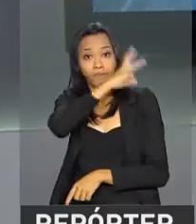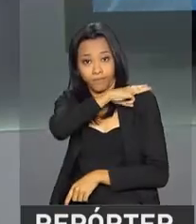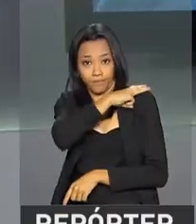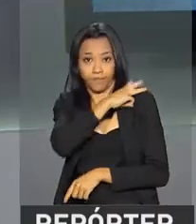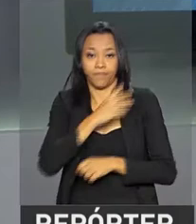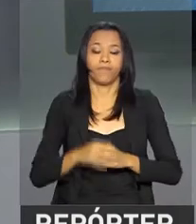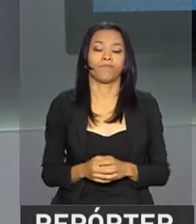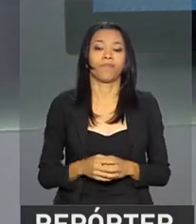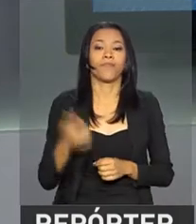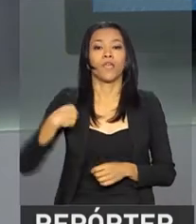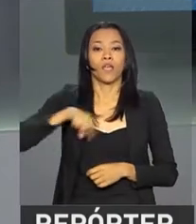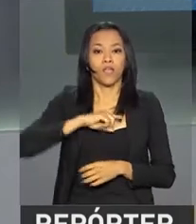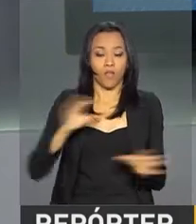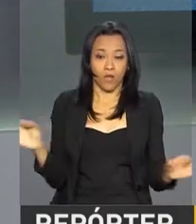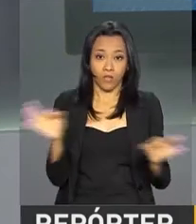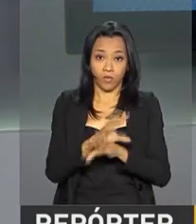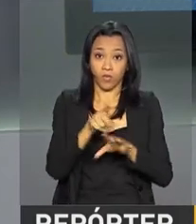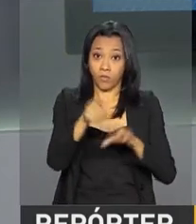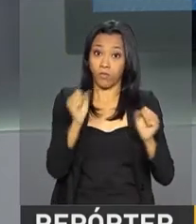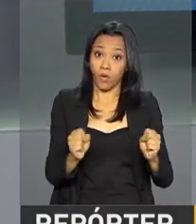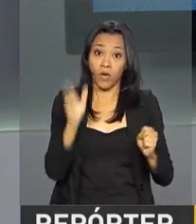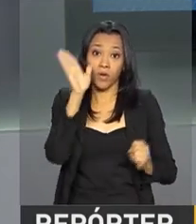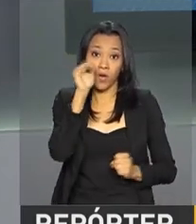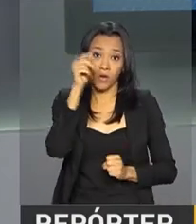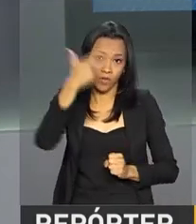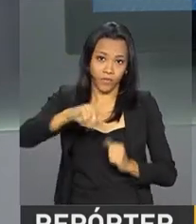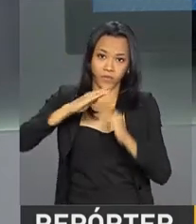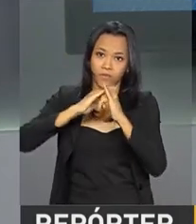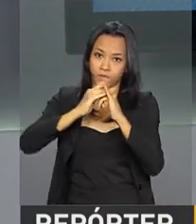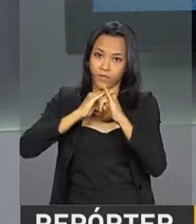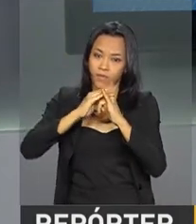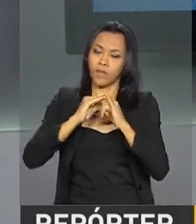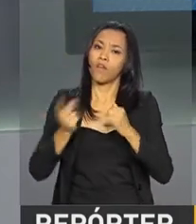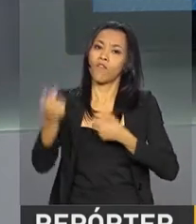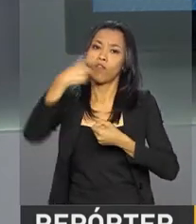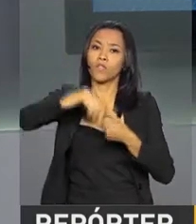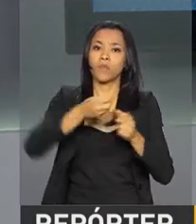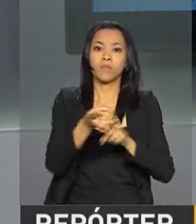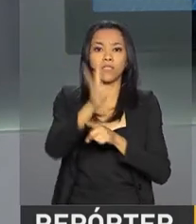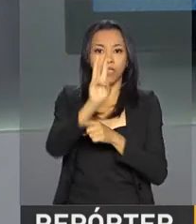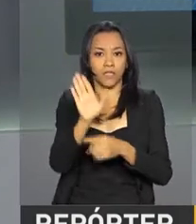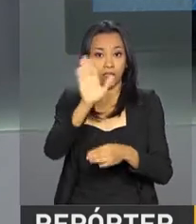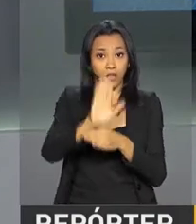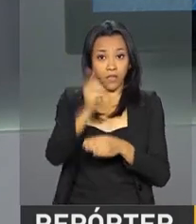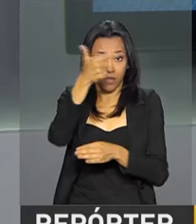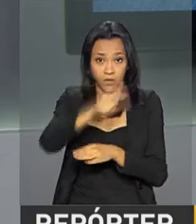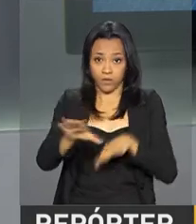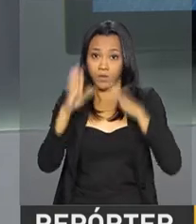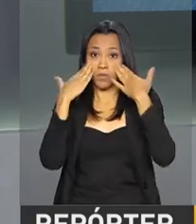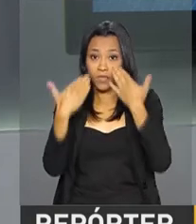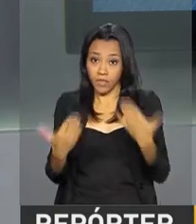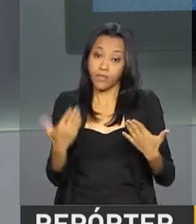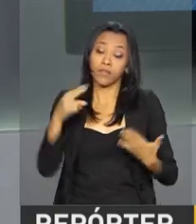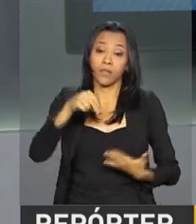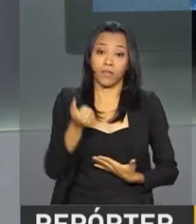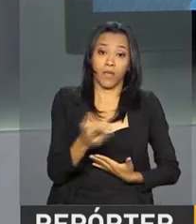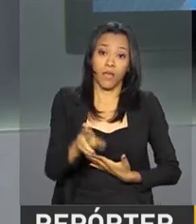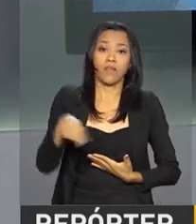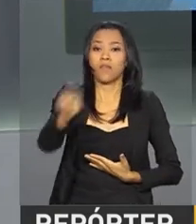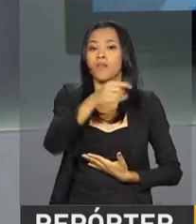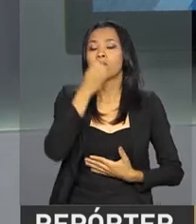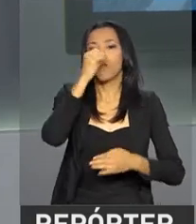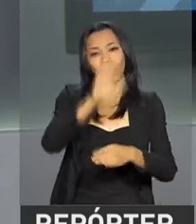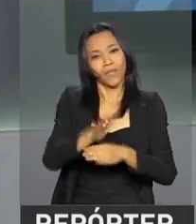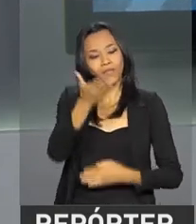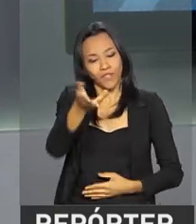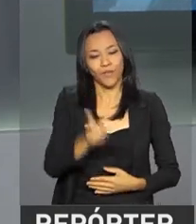nós ficamos por aqui você pode rever as reportagens no youtube voltamos às três da tarde na próxima edição do repórter nbr uma boa